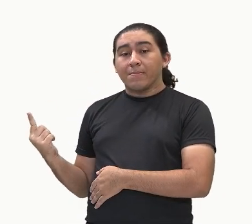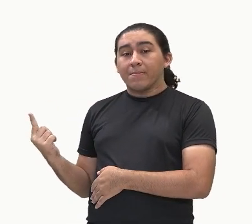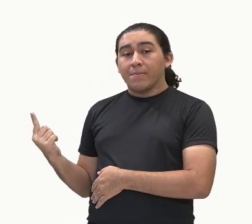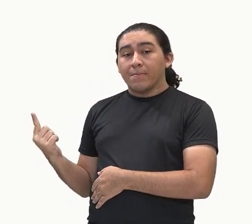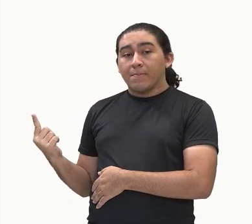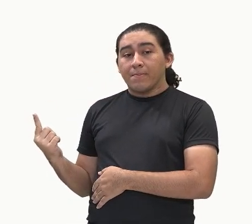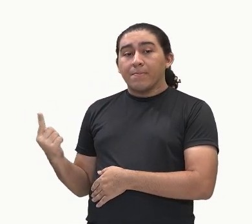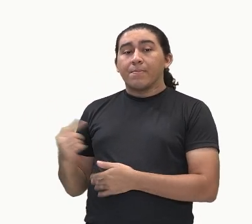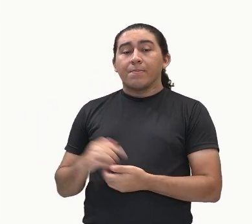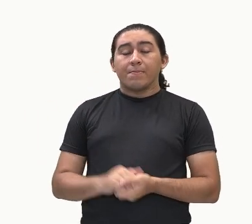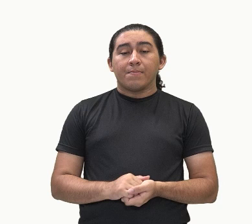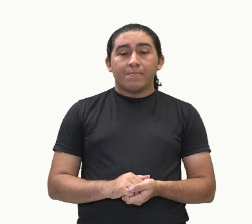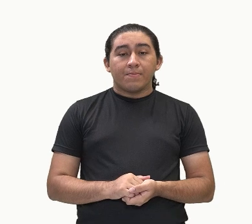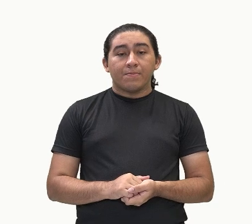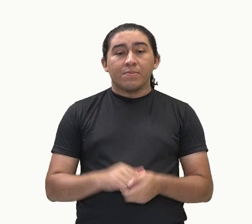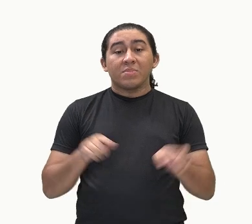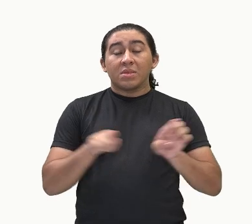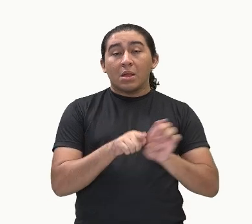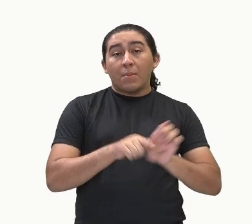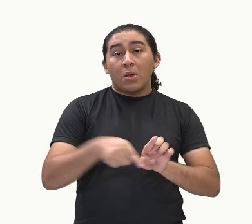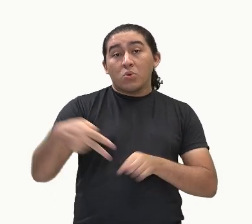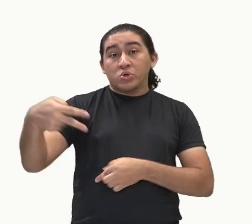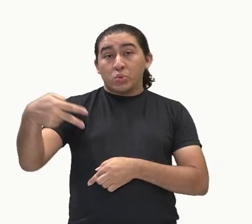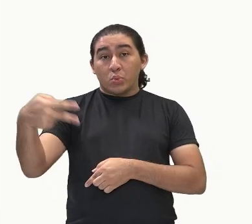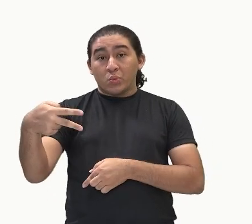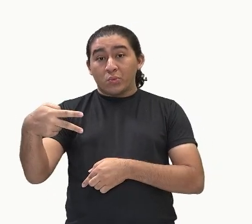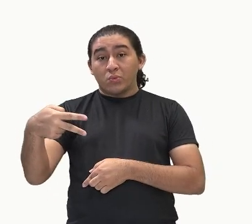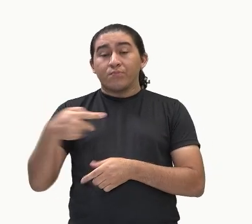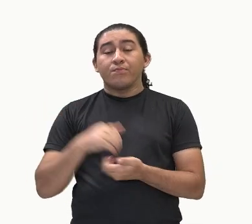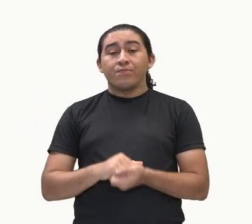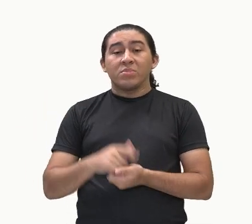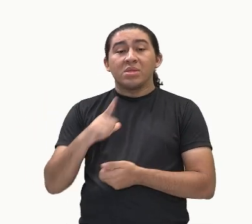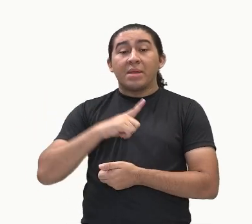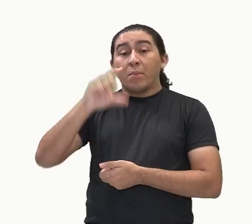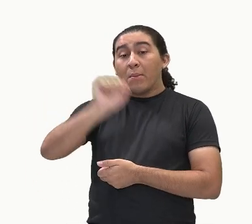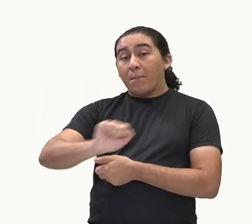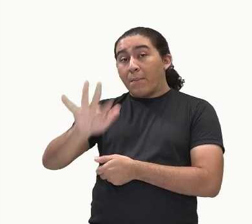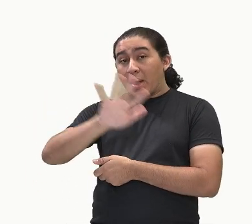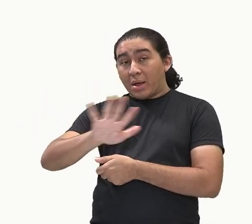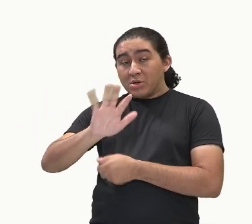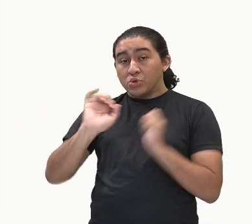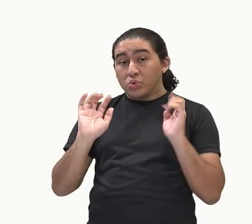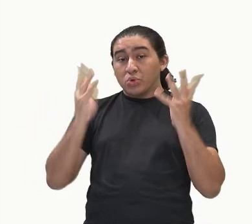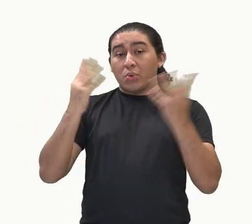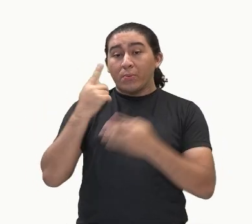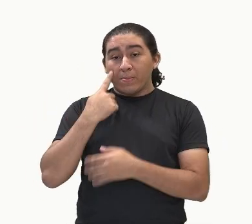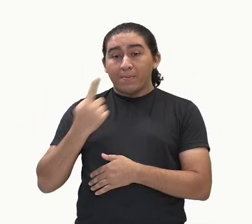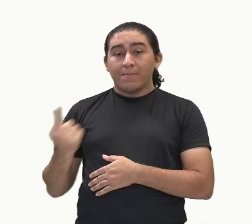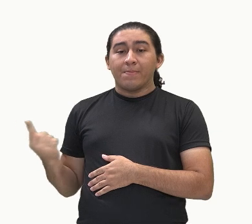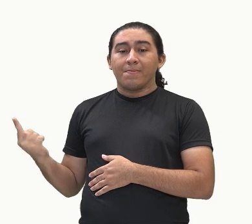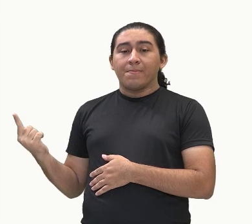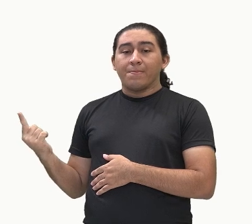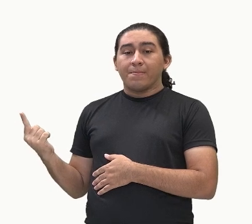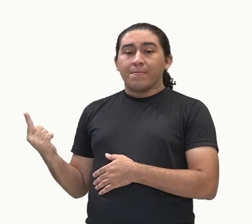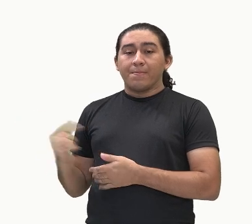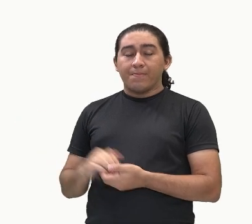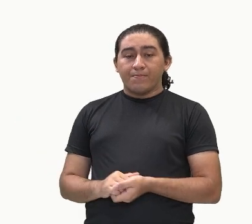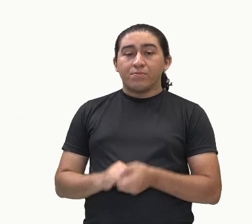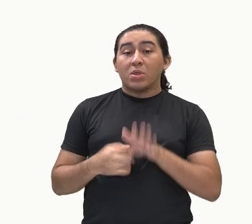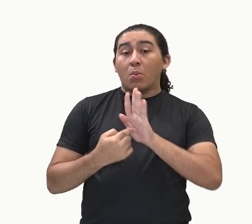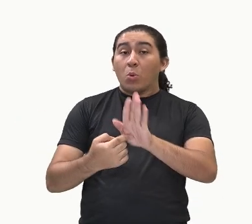Cartaz. E do lado você percebe uma imagem da apresentação Sambas de Roda, em que